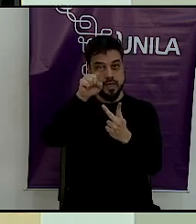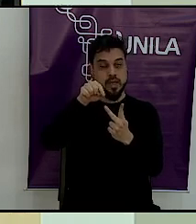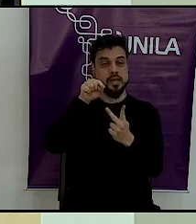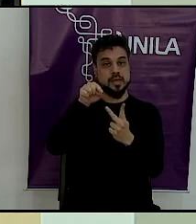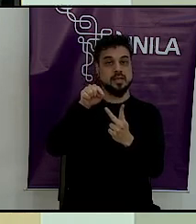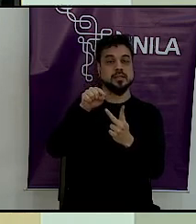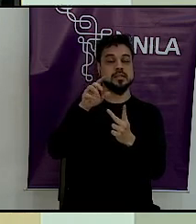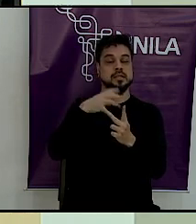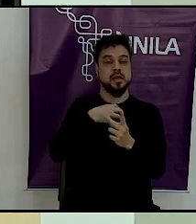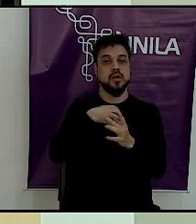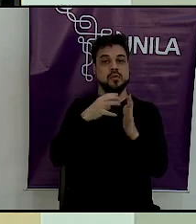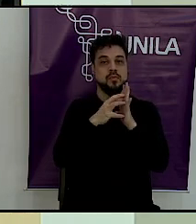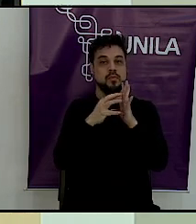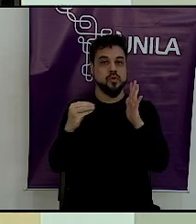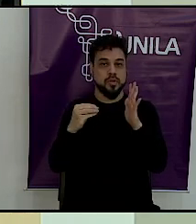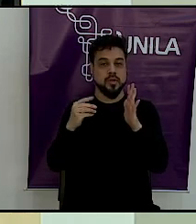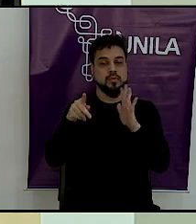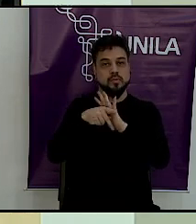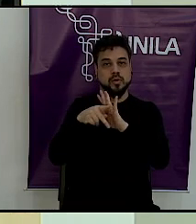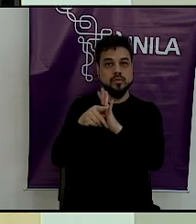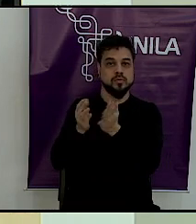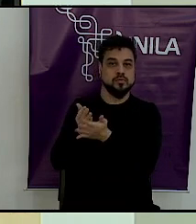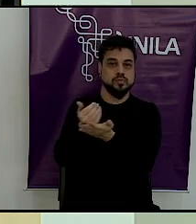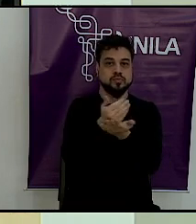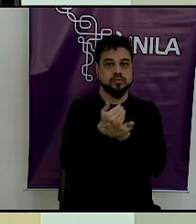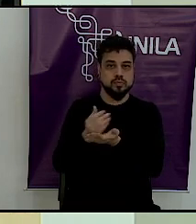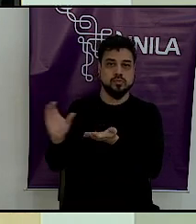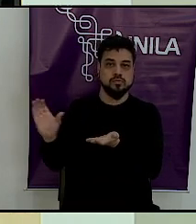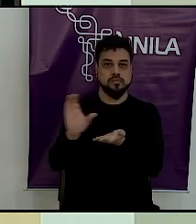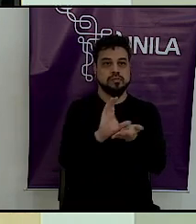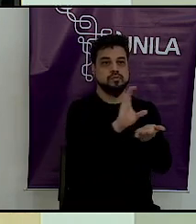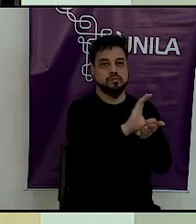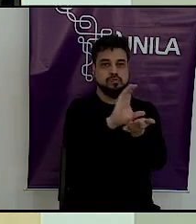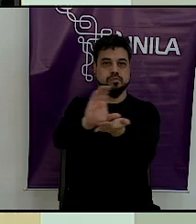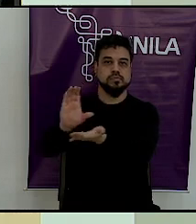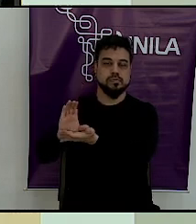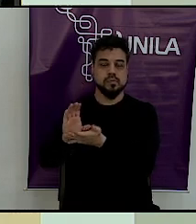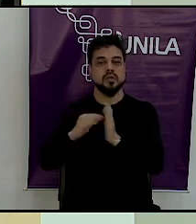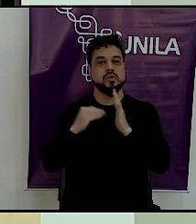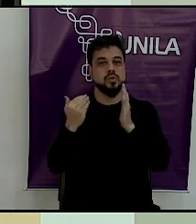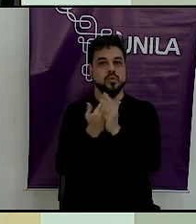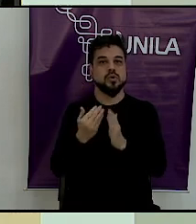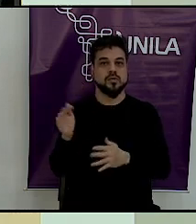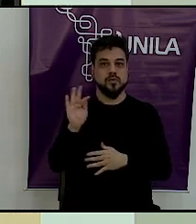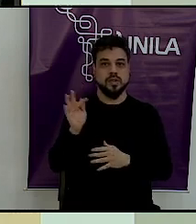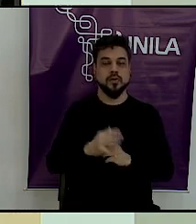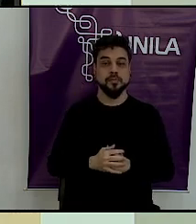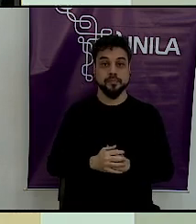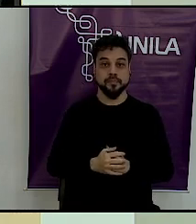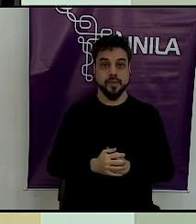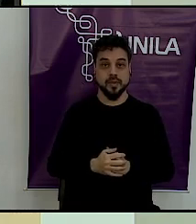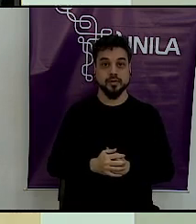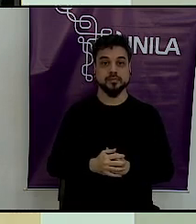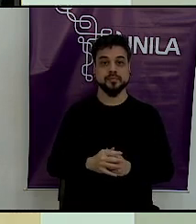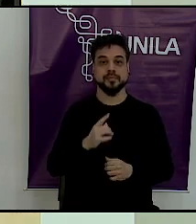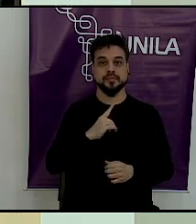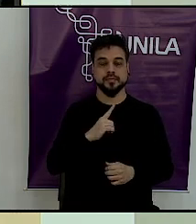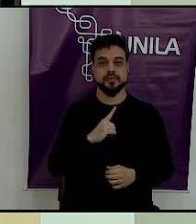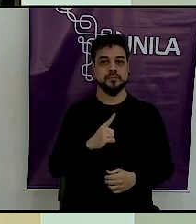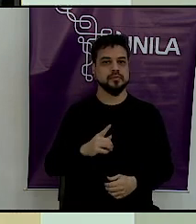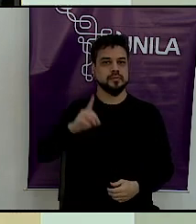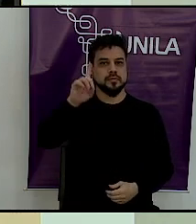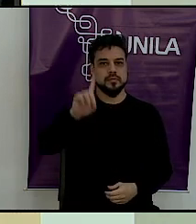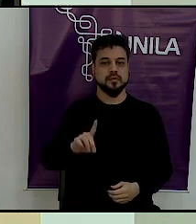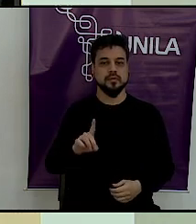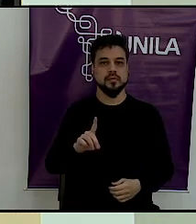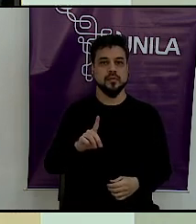recursos das federais. Para quem esteve numa atividade do PDI que nós fizemos com a diretora do MEC,